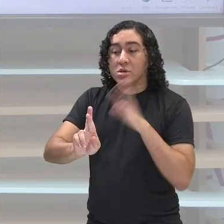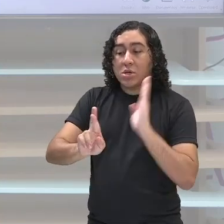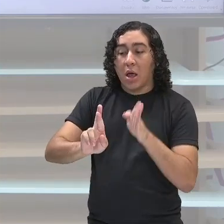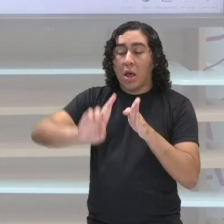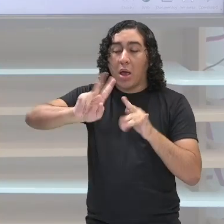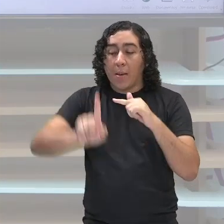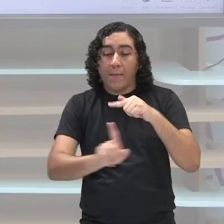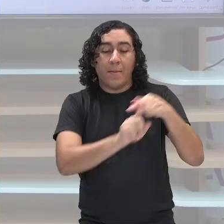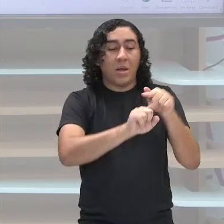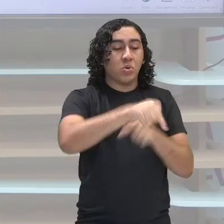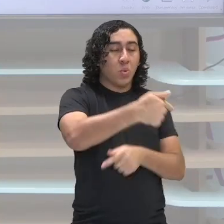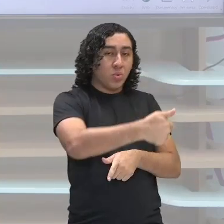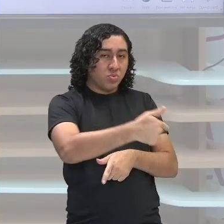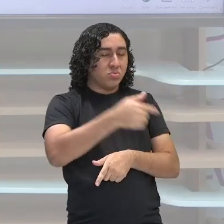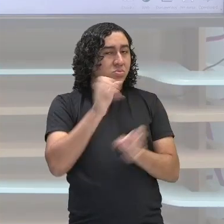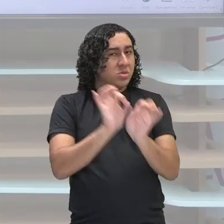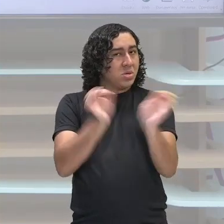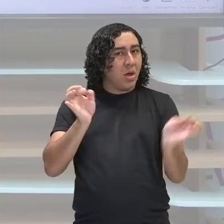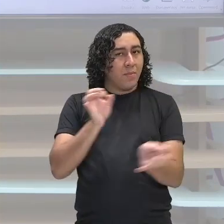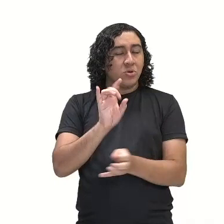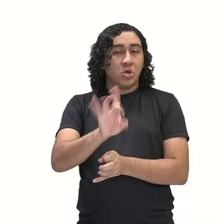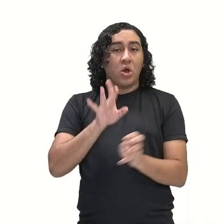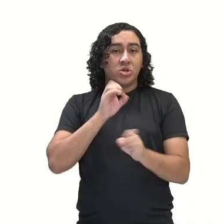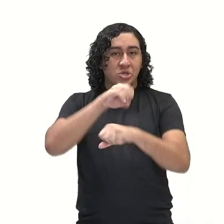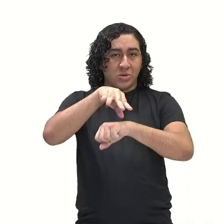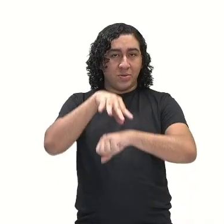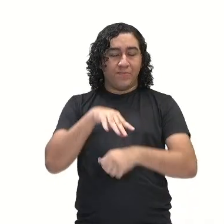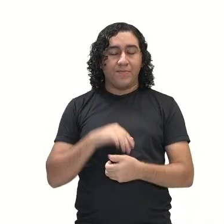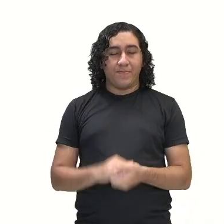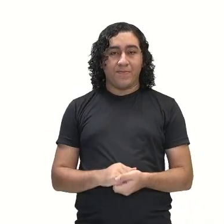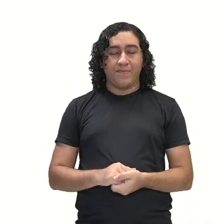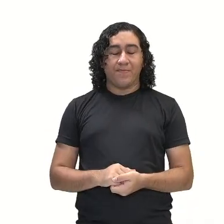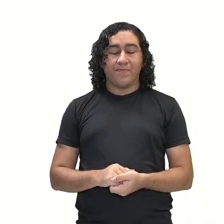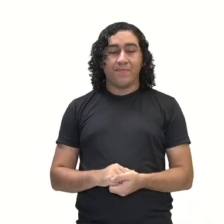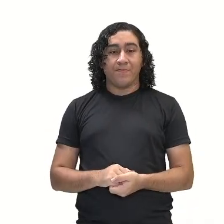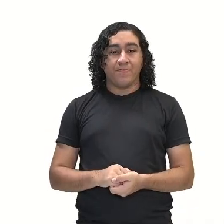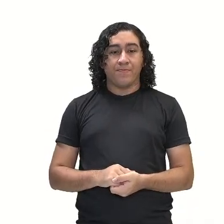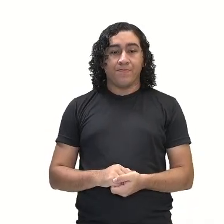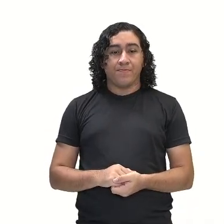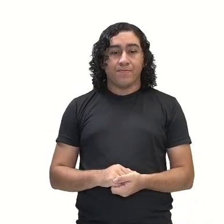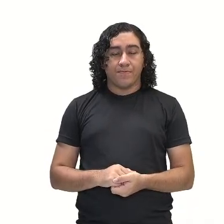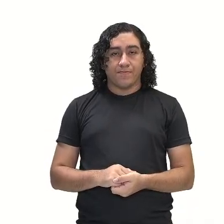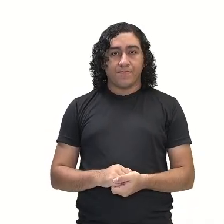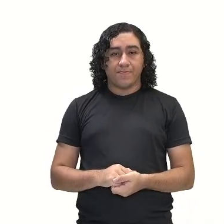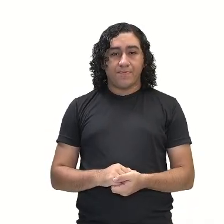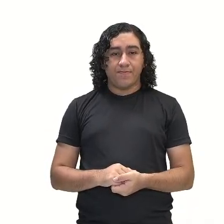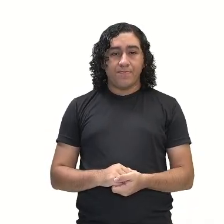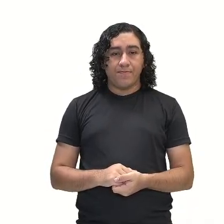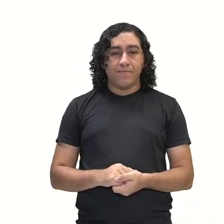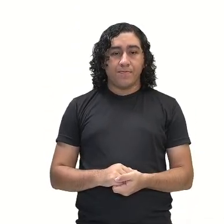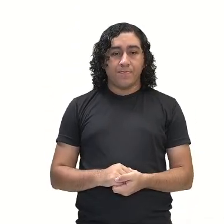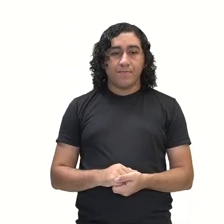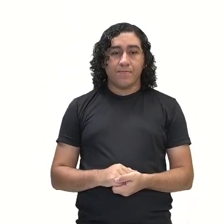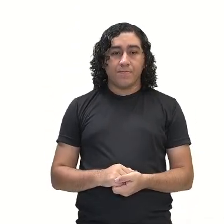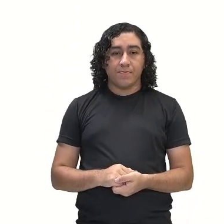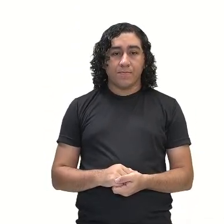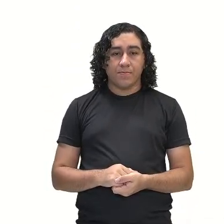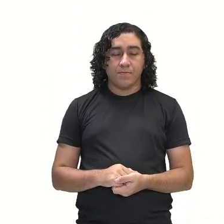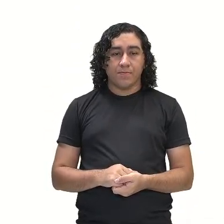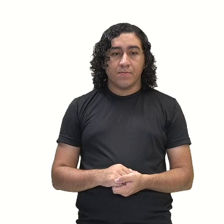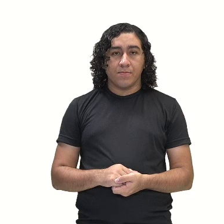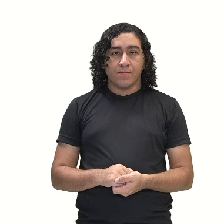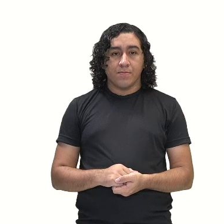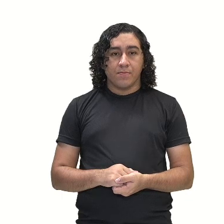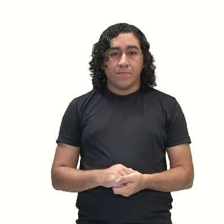adição, tá? Só essa observação para vocês aí. Vamos lá então. Então nesse caso aqui, né, vou resolver primeiro a